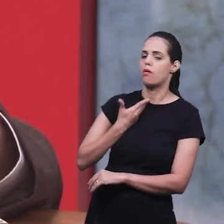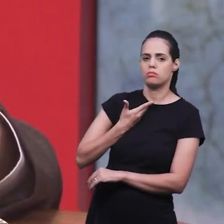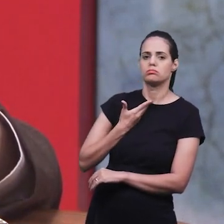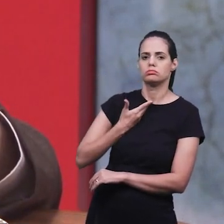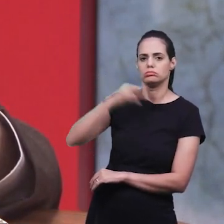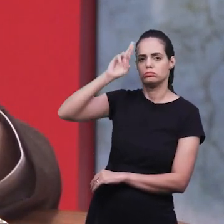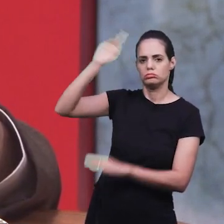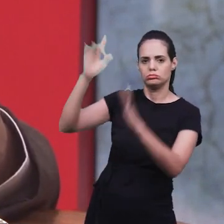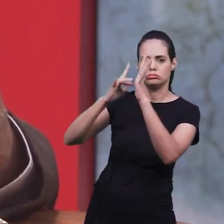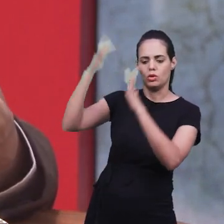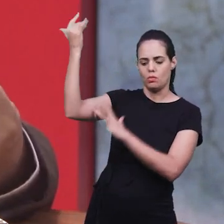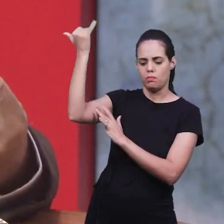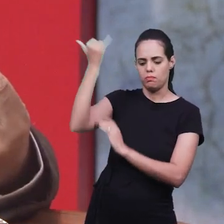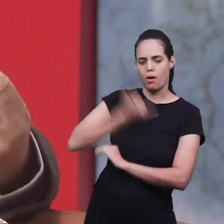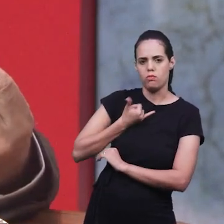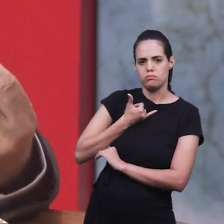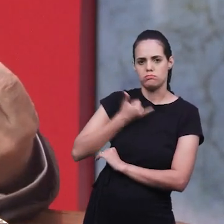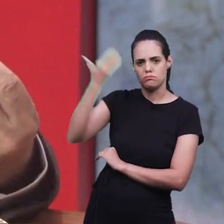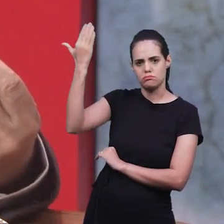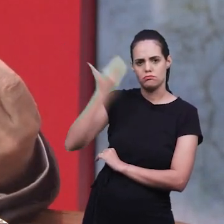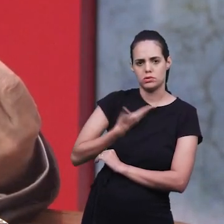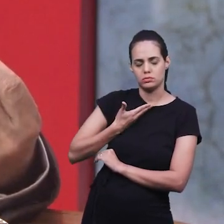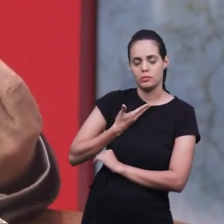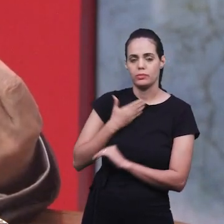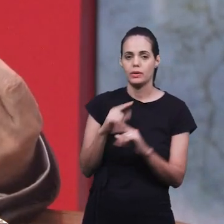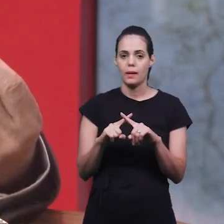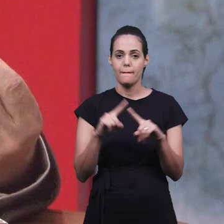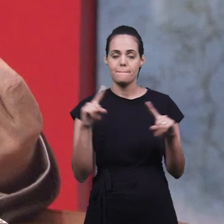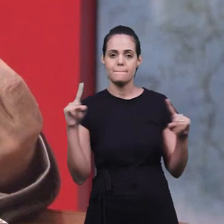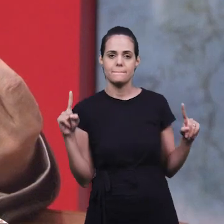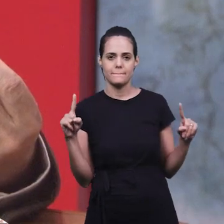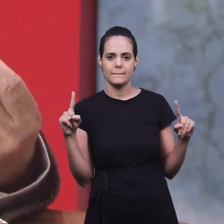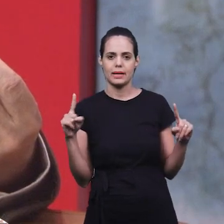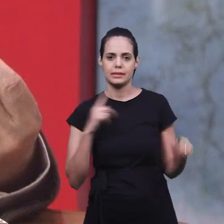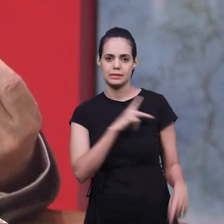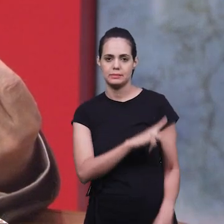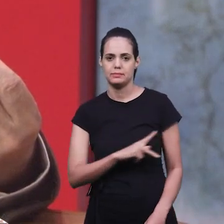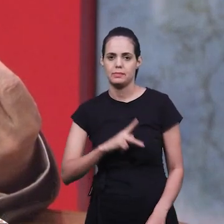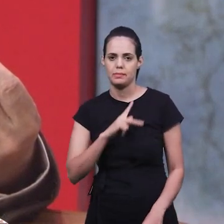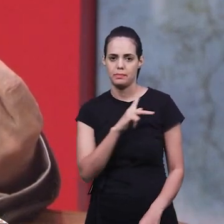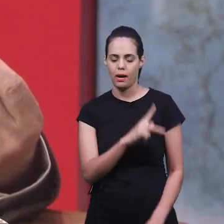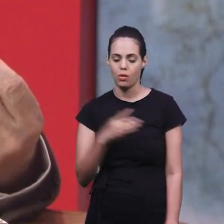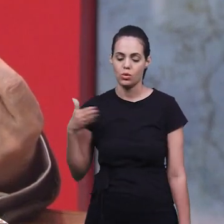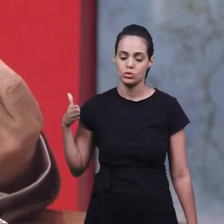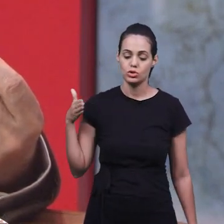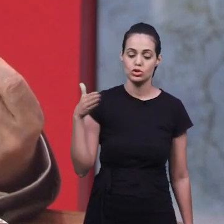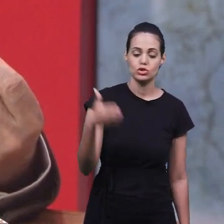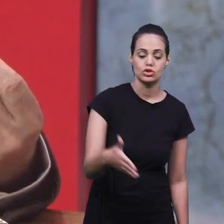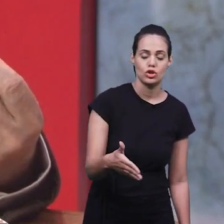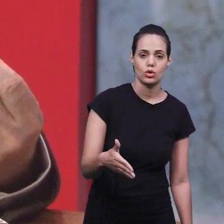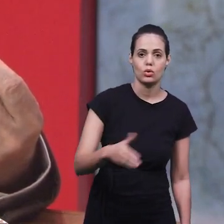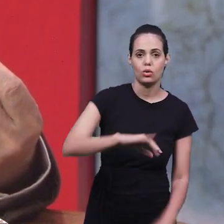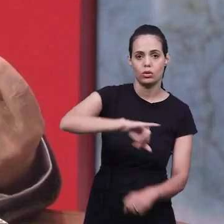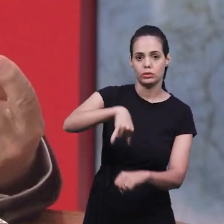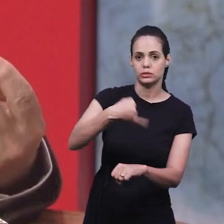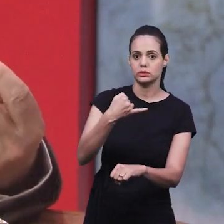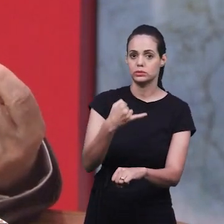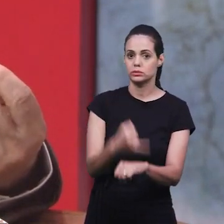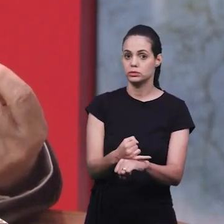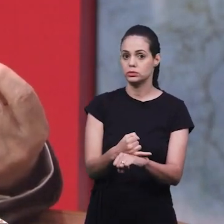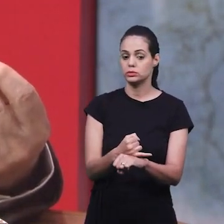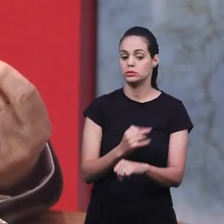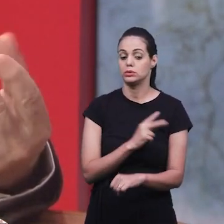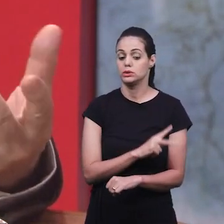o Evangelho eterno, verifica-se que ele, ao chegar em Jerusalém, estando com os apóstolos,